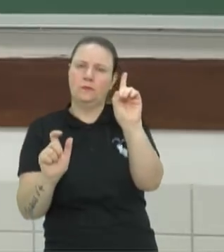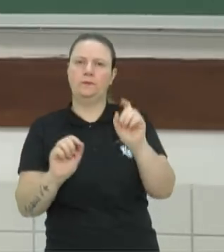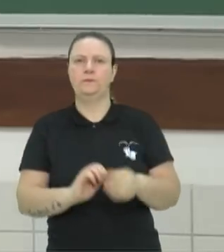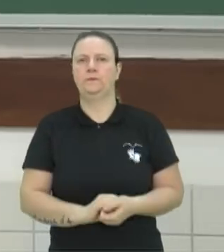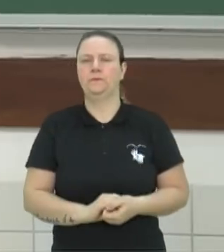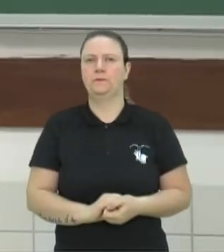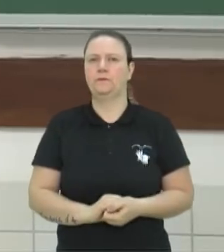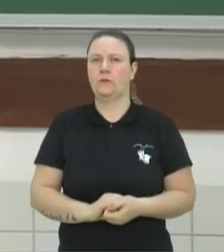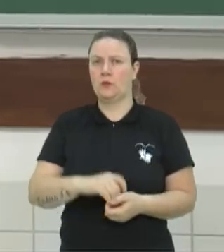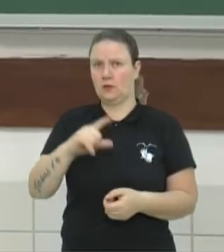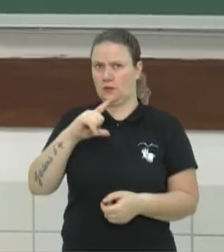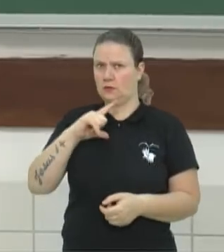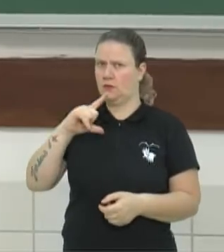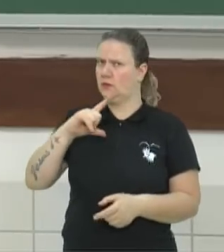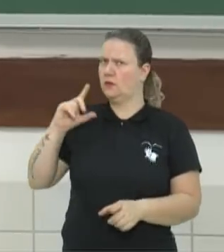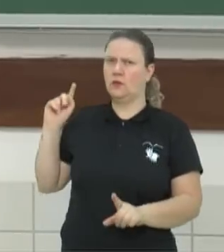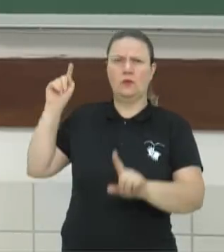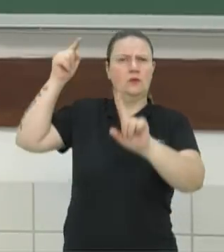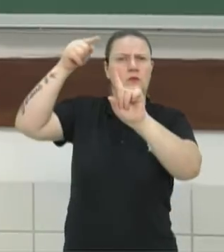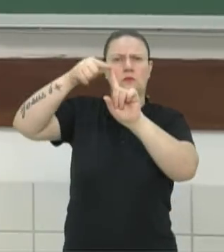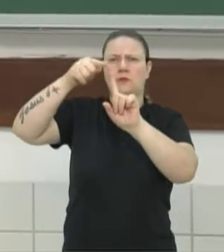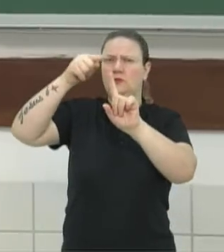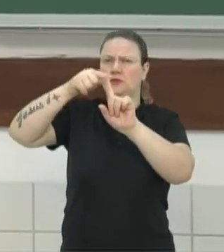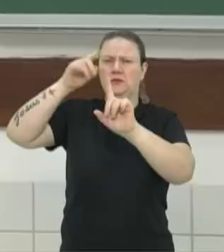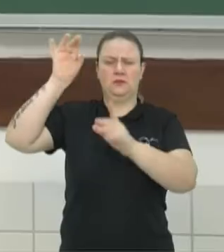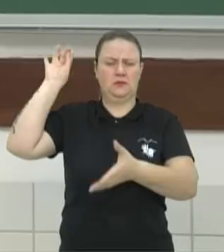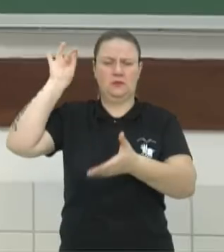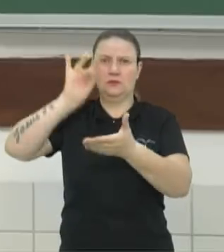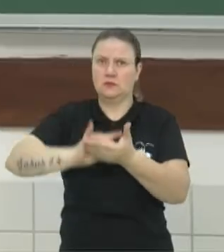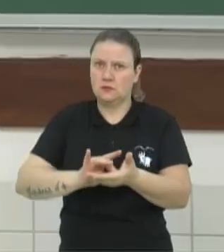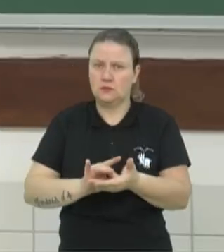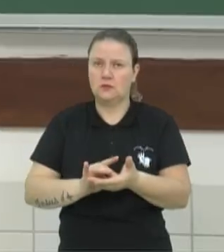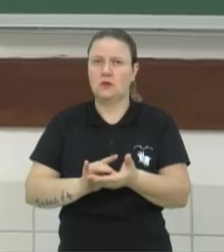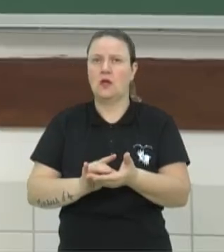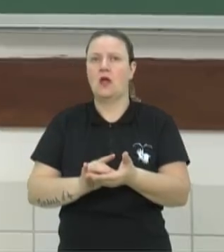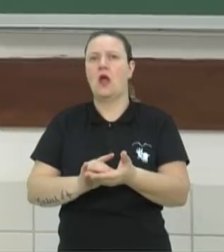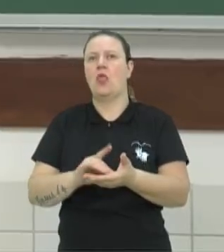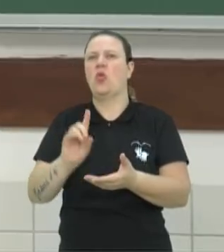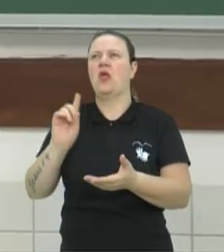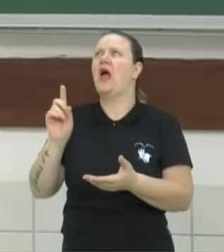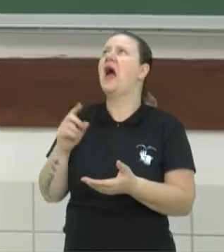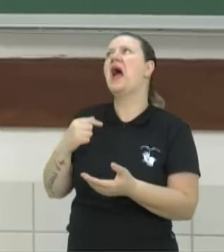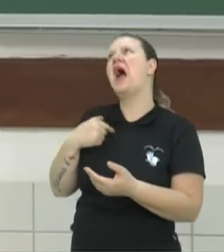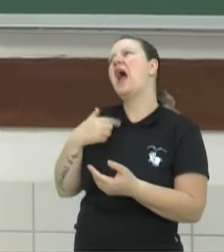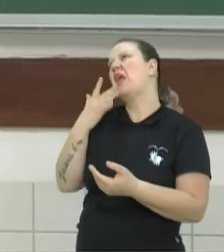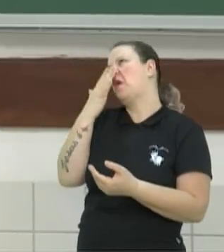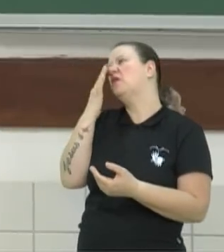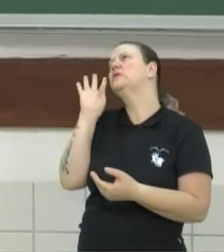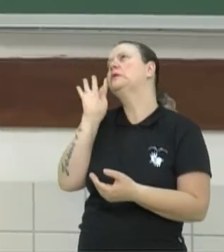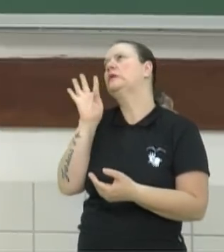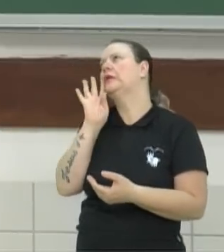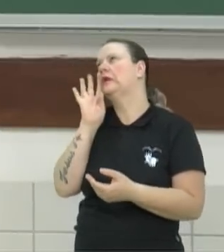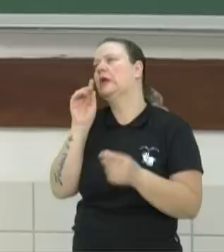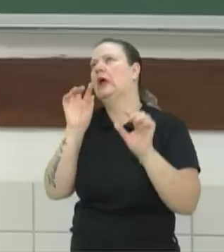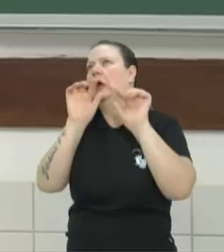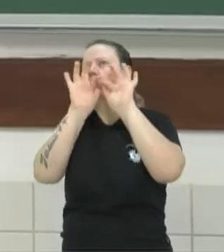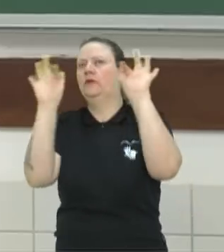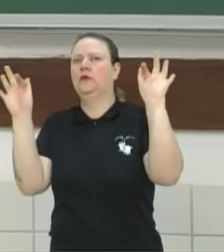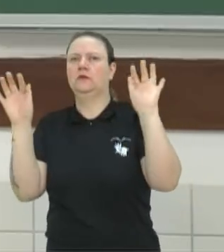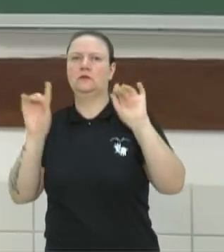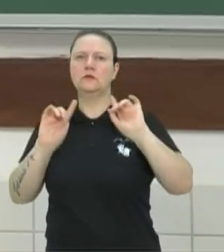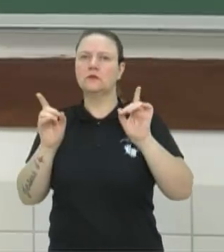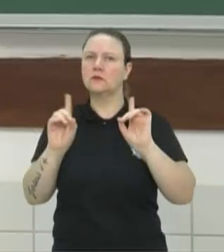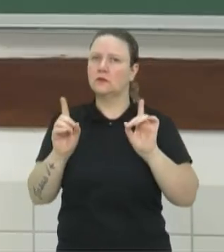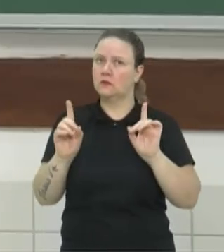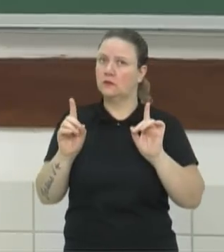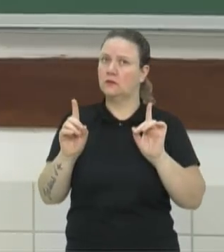nenhum objetivo. Nada do que está no cartaz está ali por acaso. Ah, porque eu achei bonito colocar isso daqui aqui. Tanto